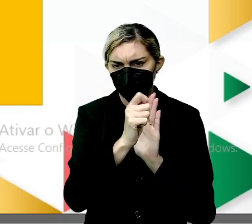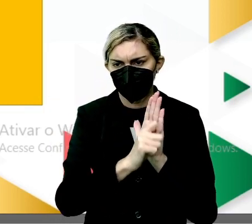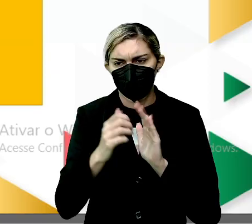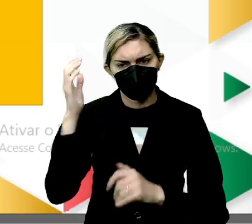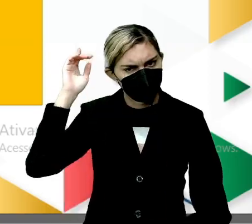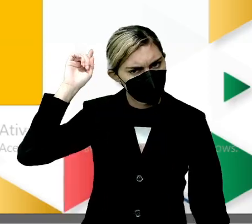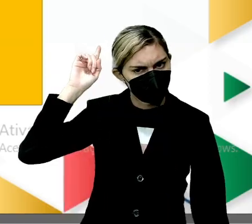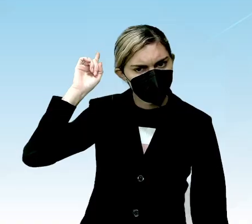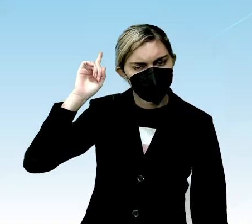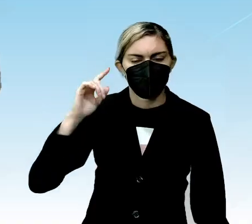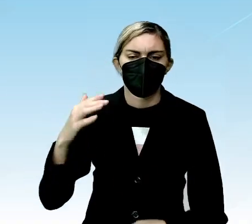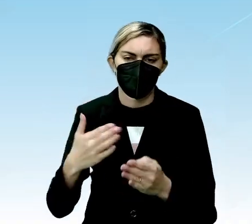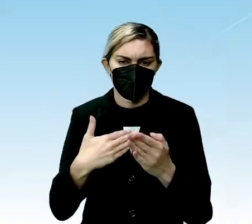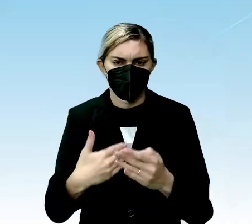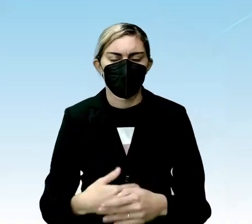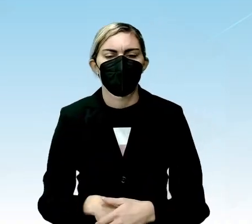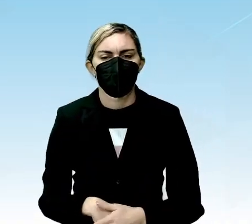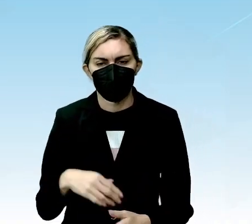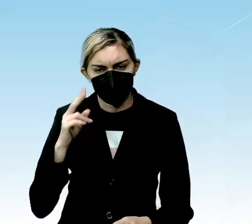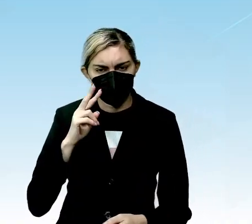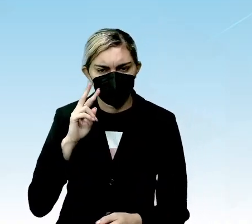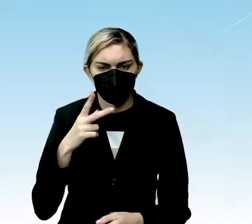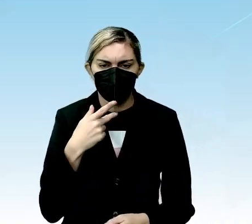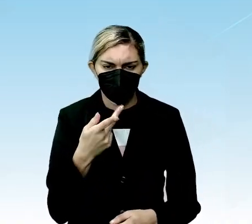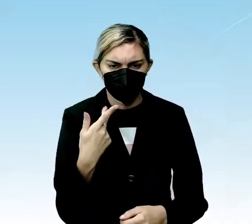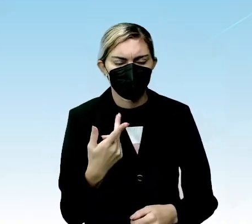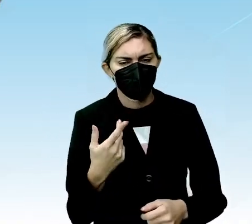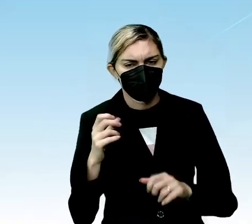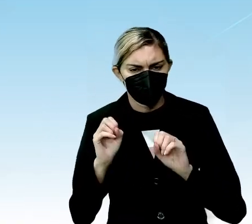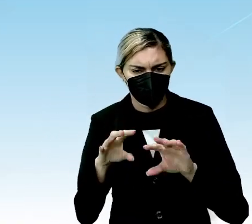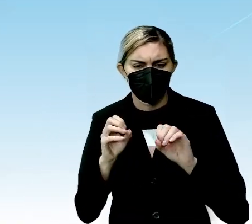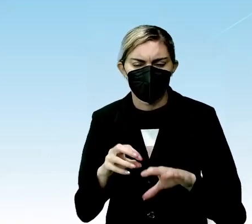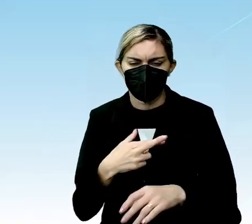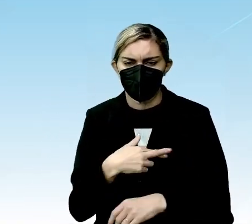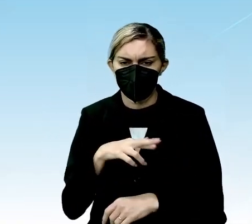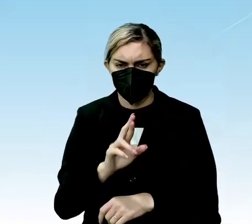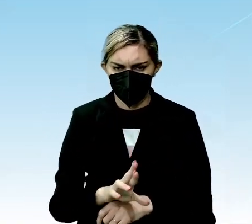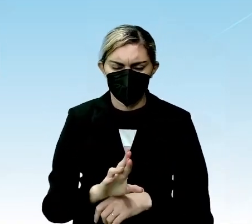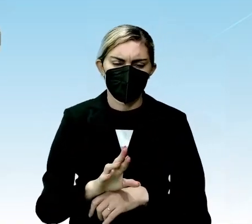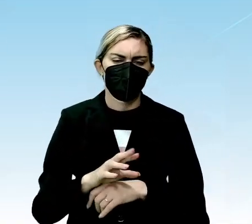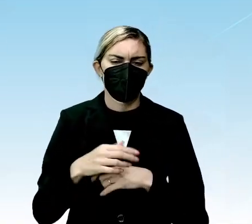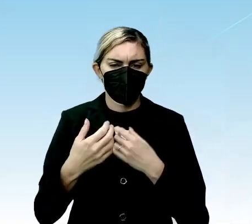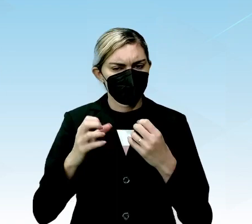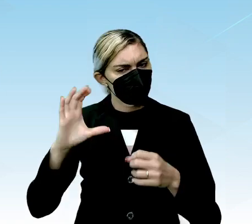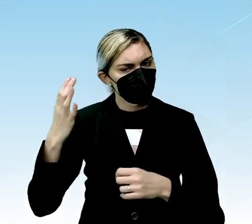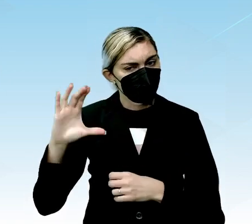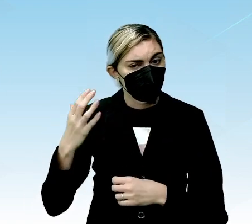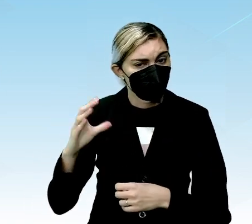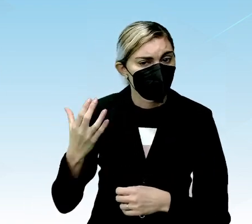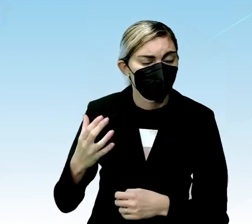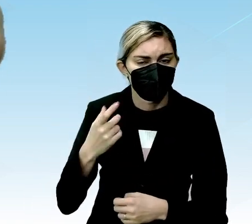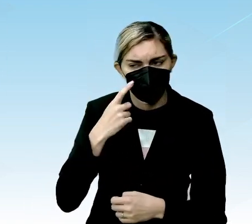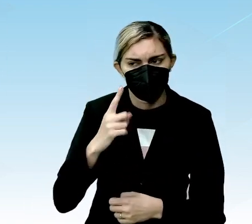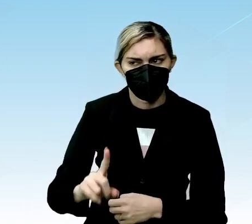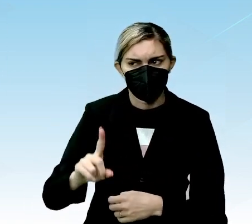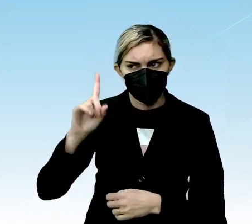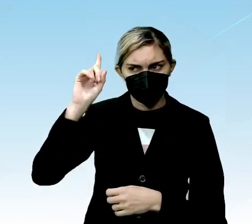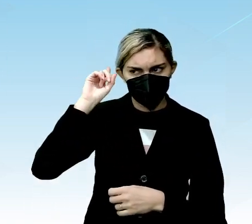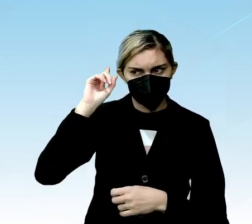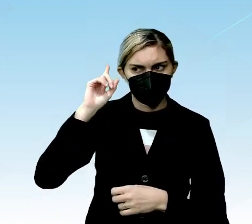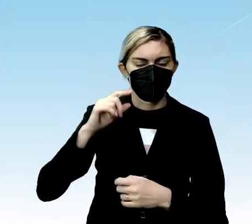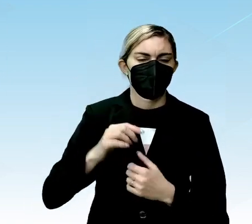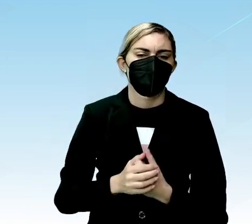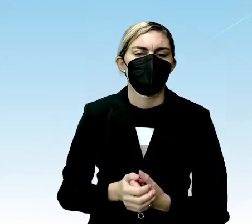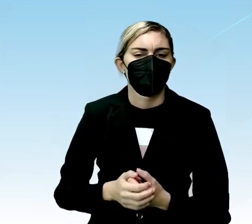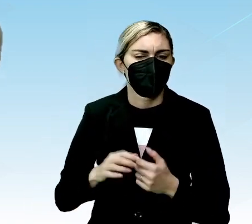Médiuns. Prestem bem atenção. Lembram quando a gente falou que é uma doutrina espiritualista e científica? Então, olhem aí, o Livro dos